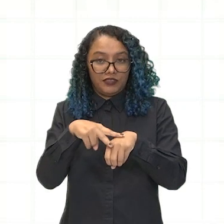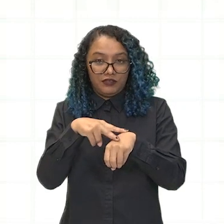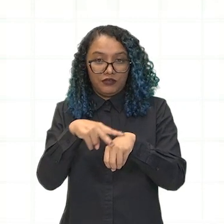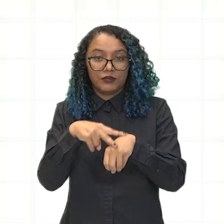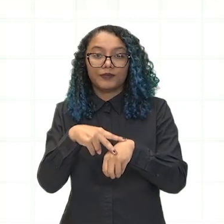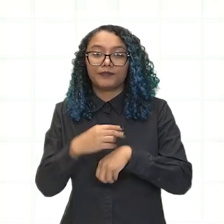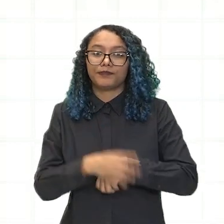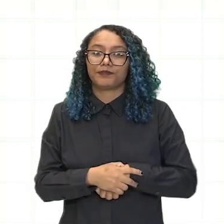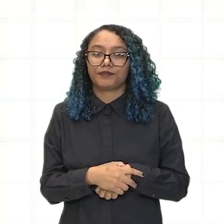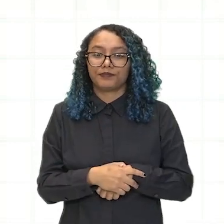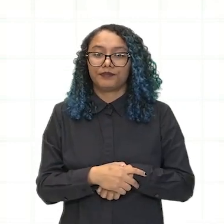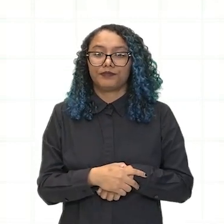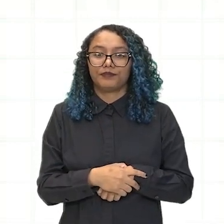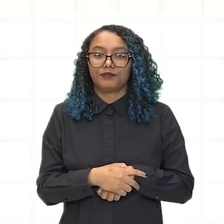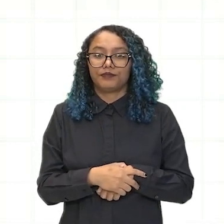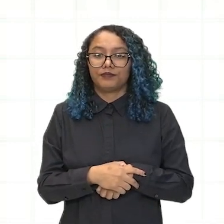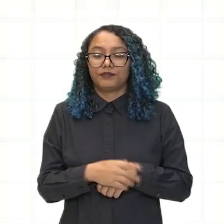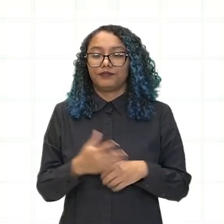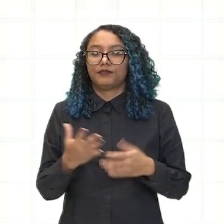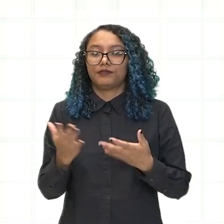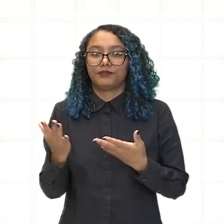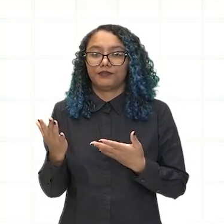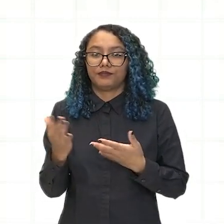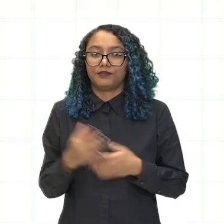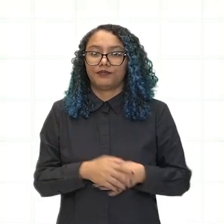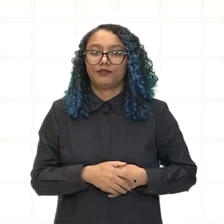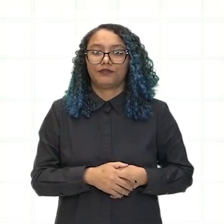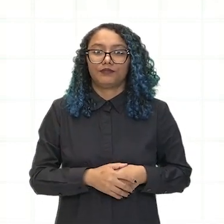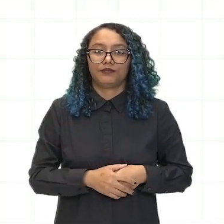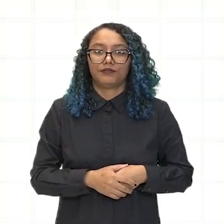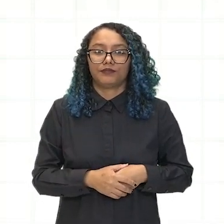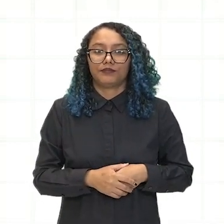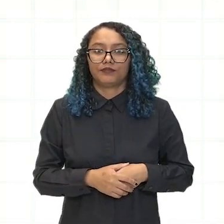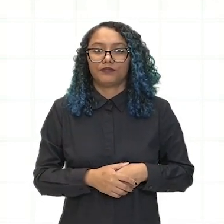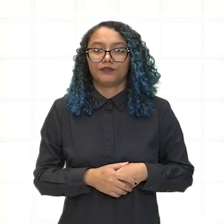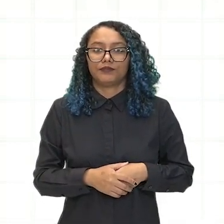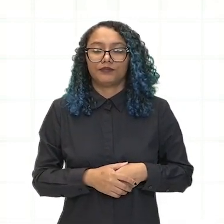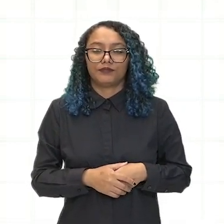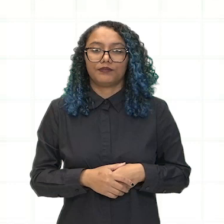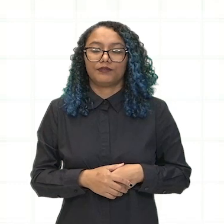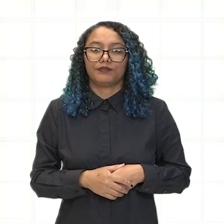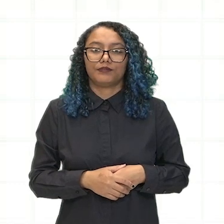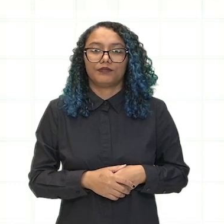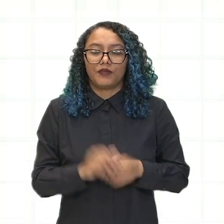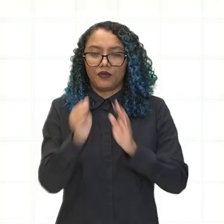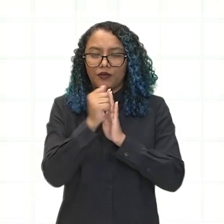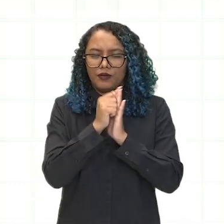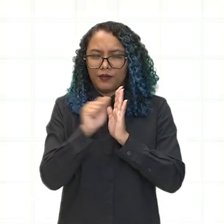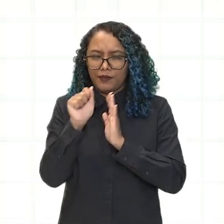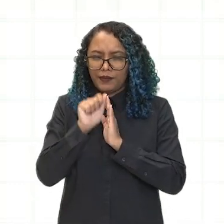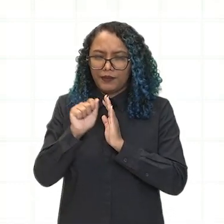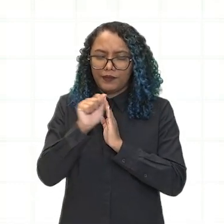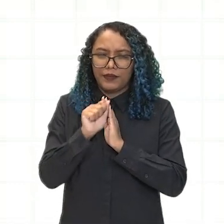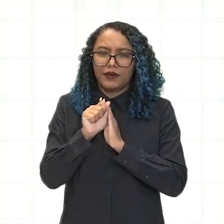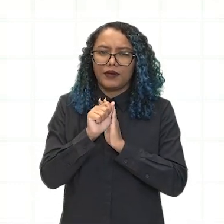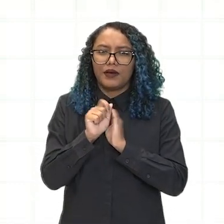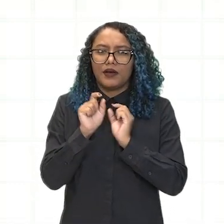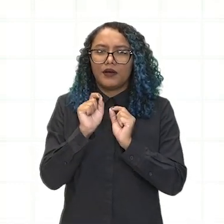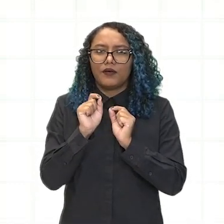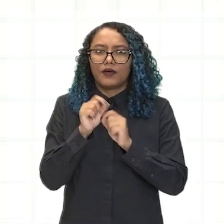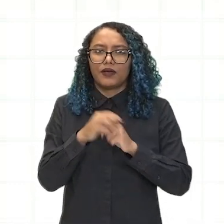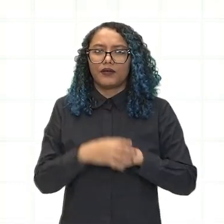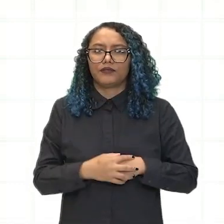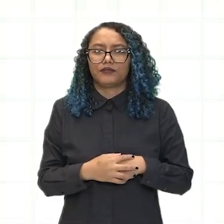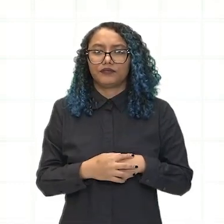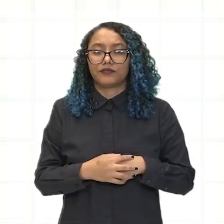tá? Nós temos aqui, eu vou aqui apagar um pedacinho, porque você tem aqui um pedaço apenas que é